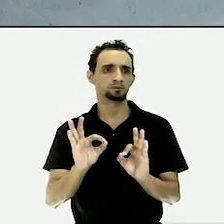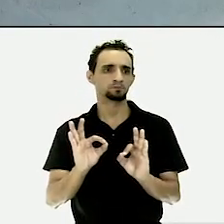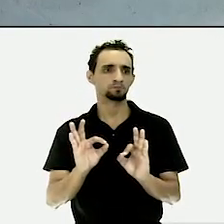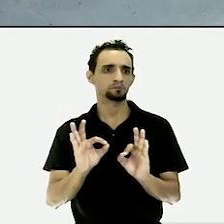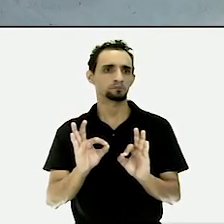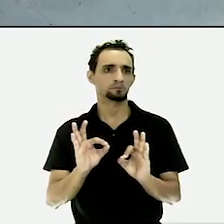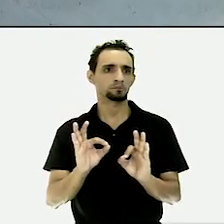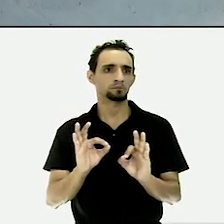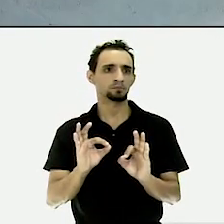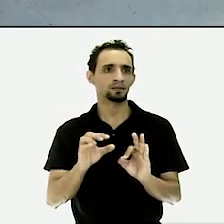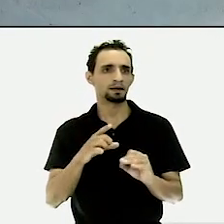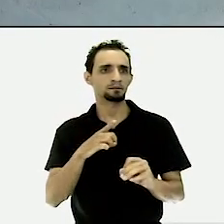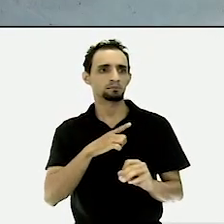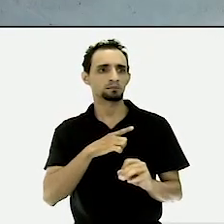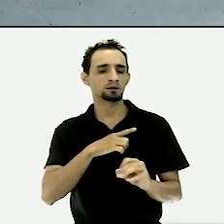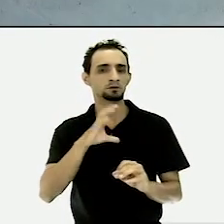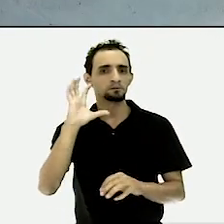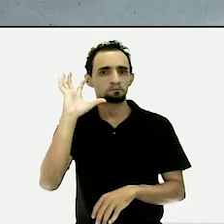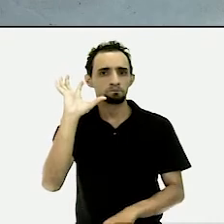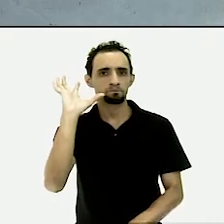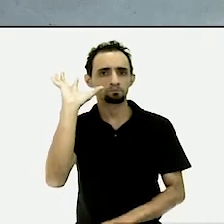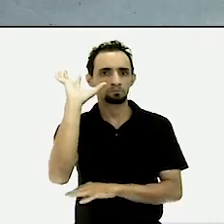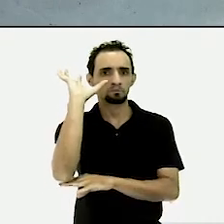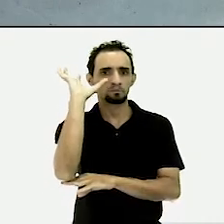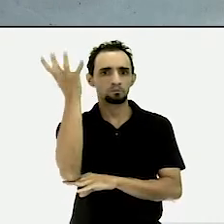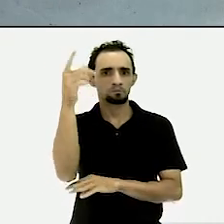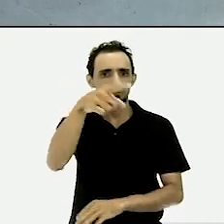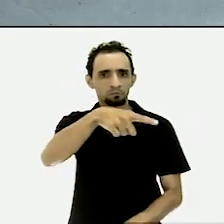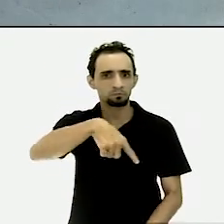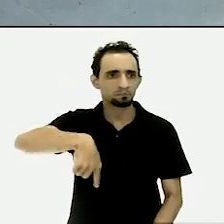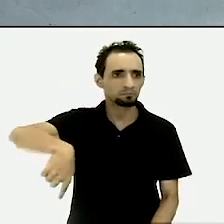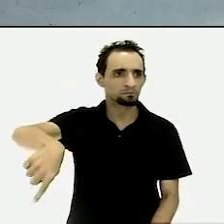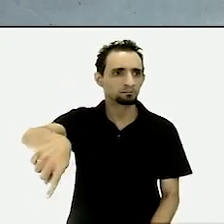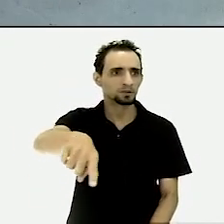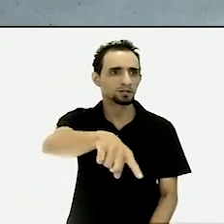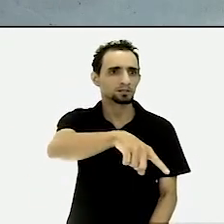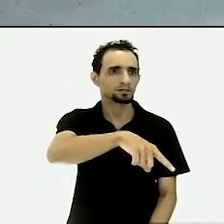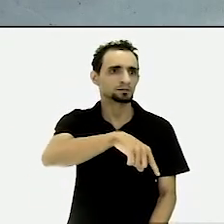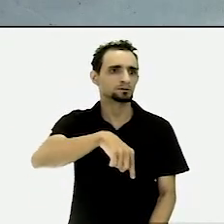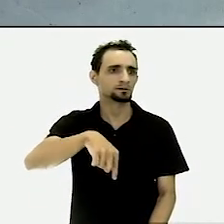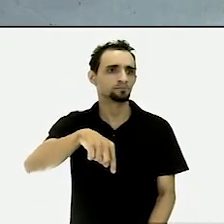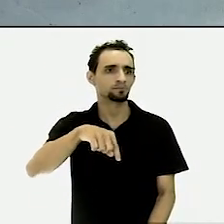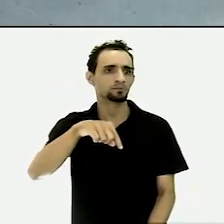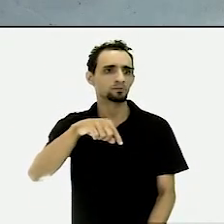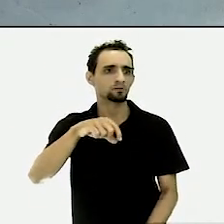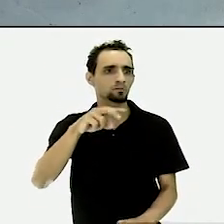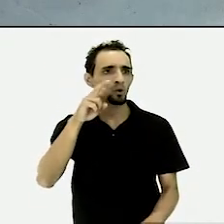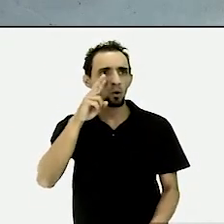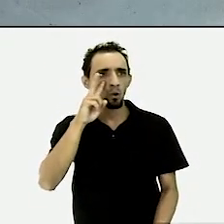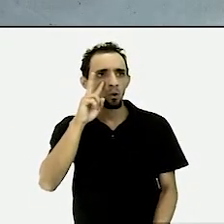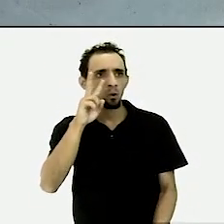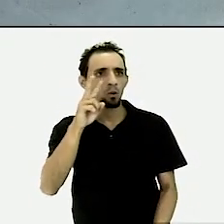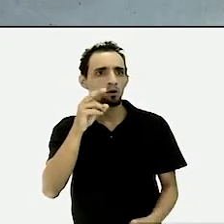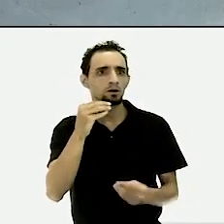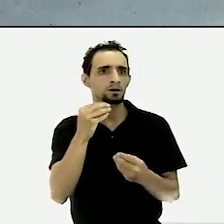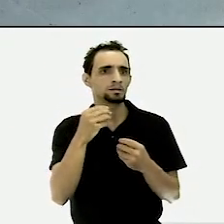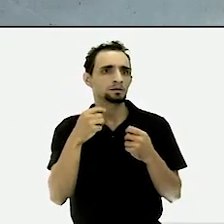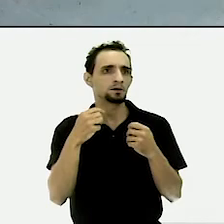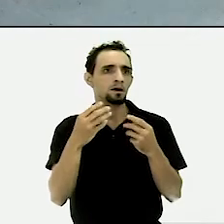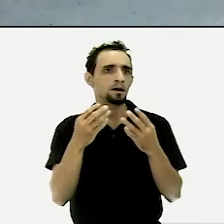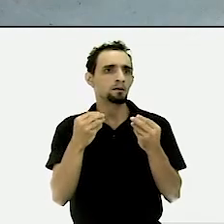praça inteira. 2 minutos. Questão... A conversa... Não, Ledão, não deu 2 minutos. Questão de ordem, questão de